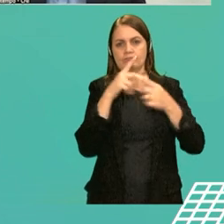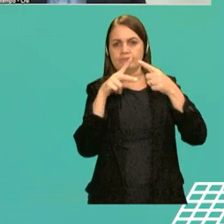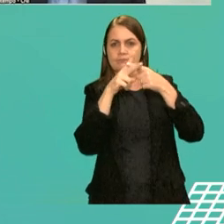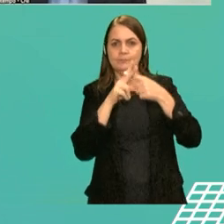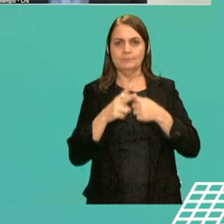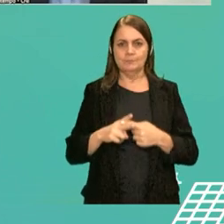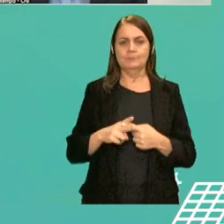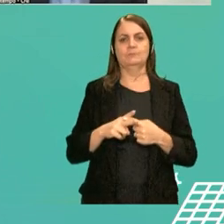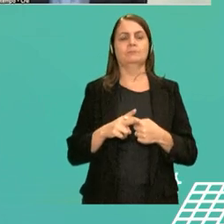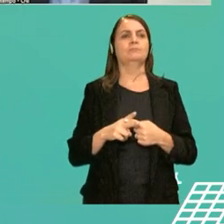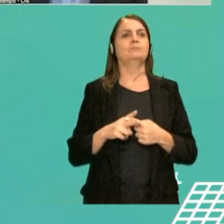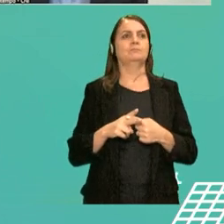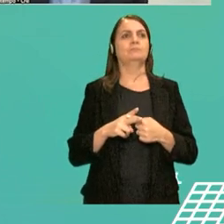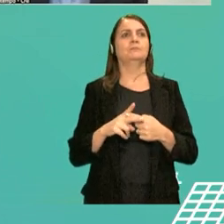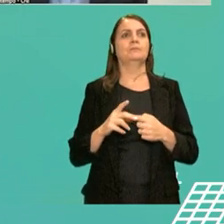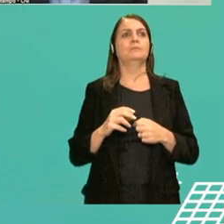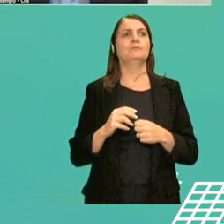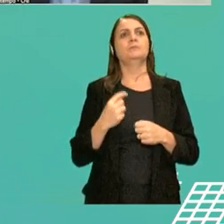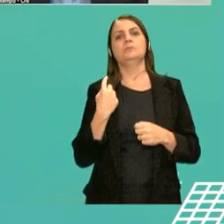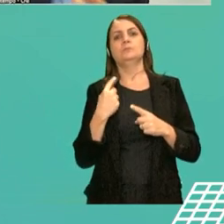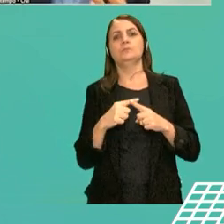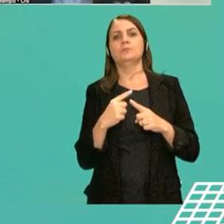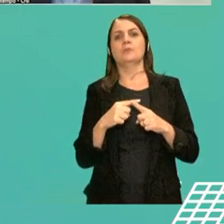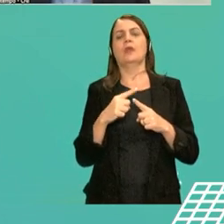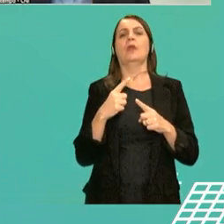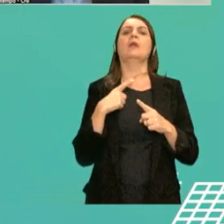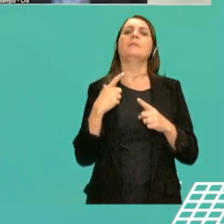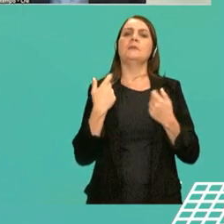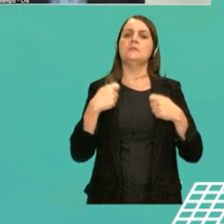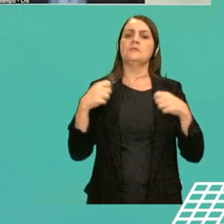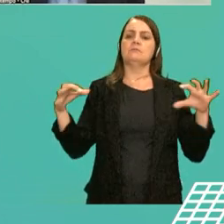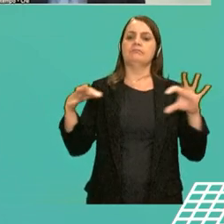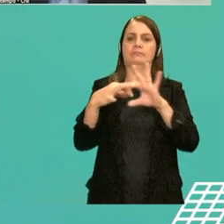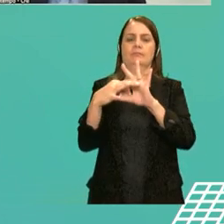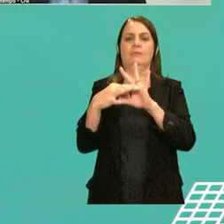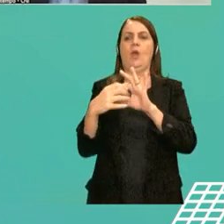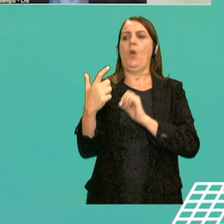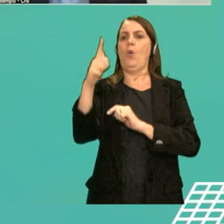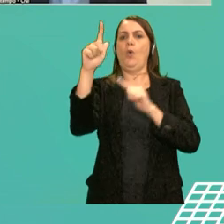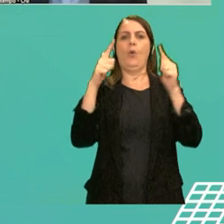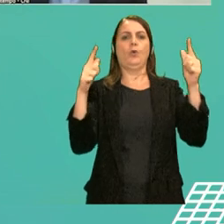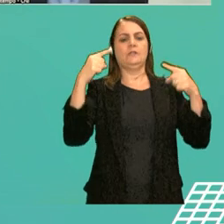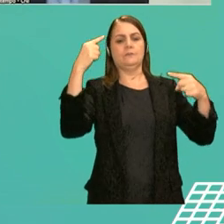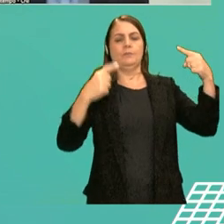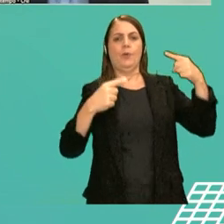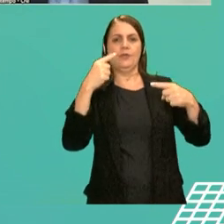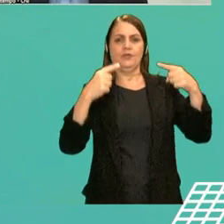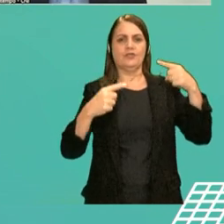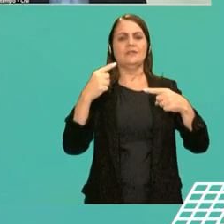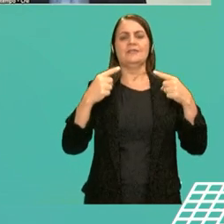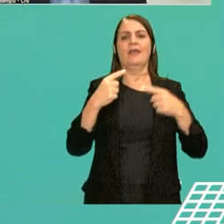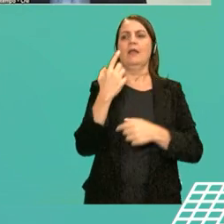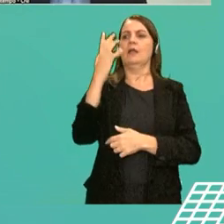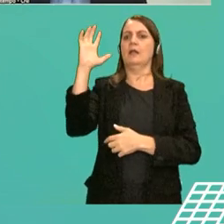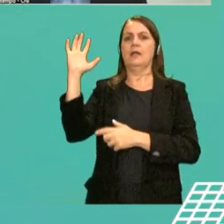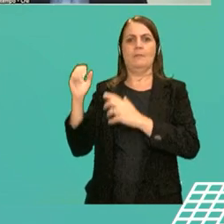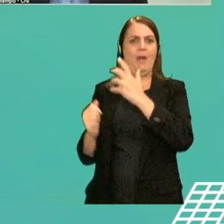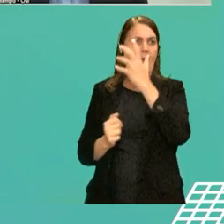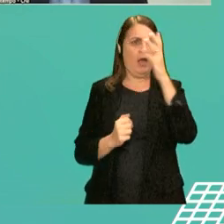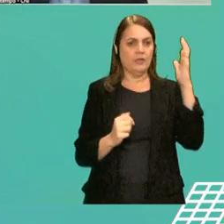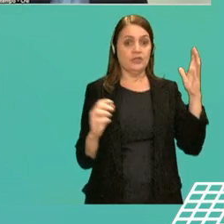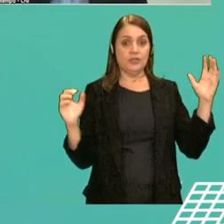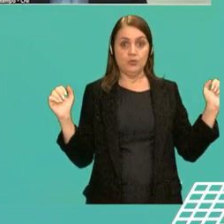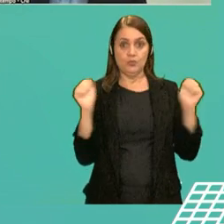integração com várias outras políticas, como a política climática e outras, que juntas vão proporcionar essa transição